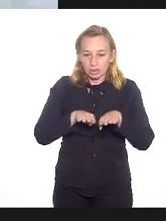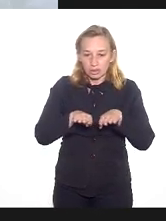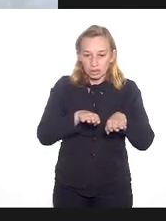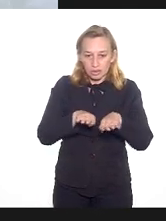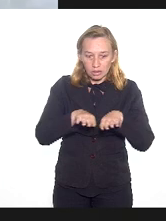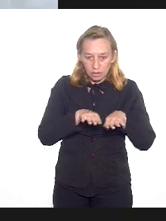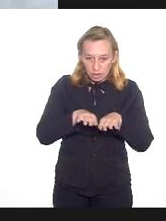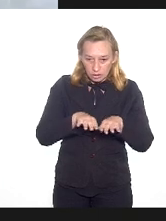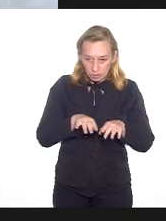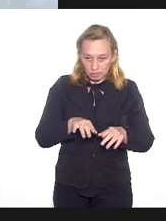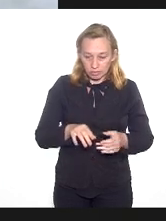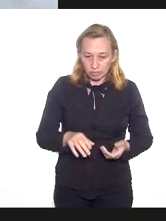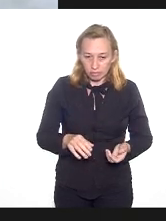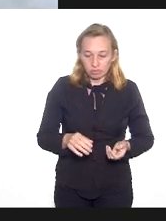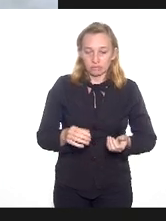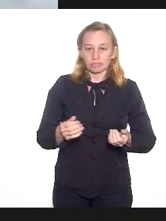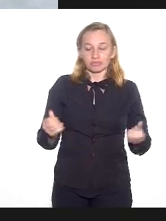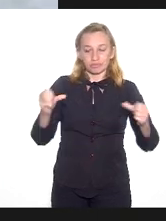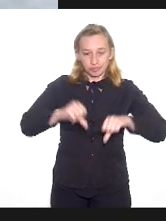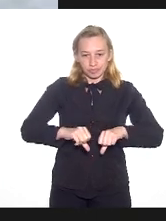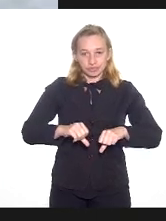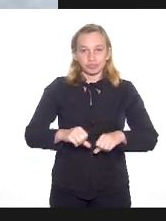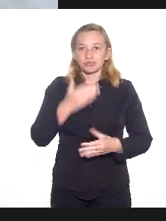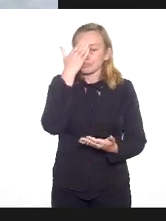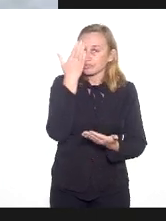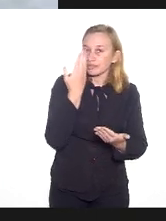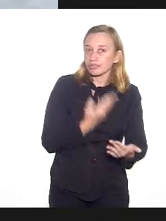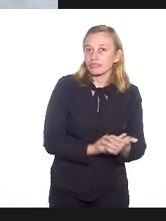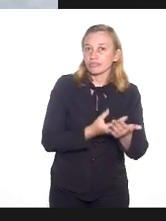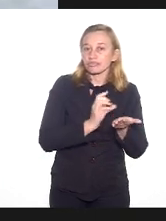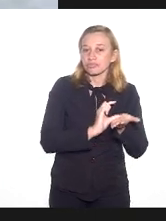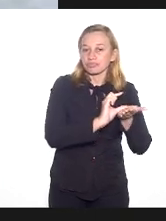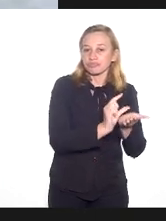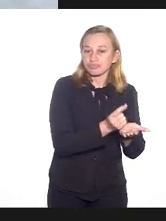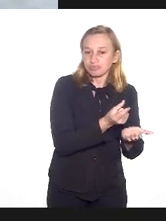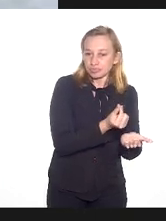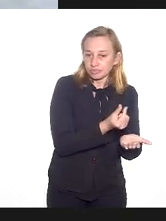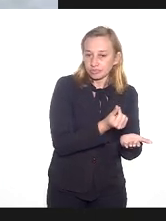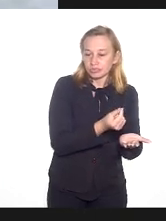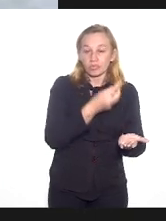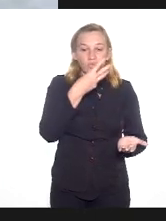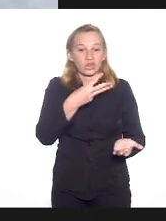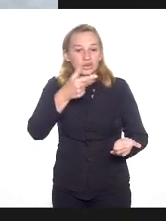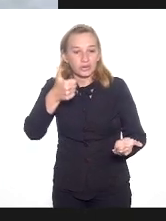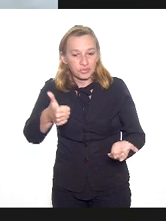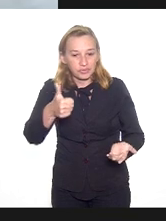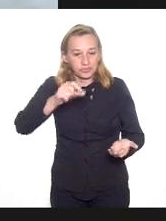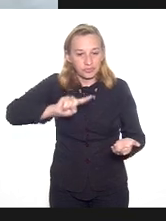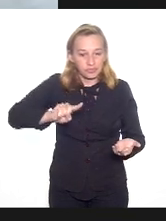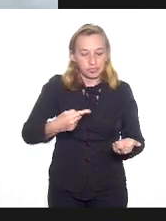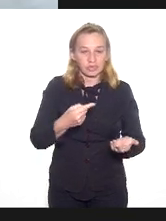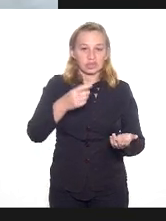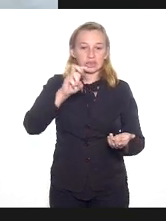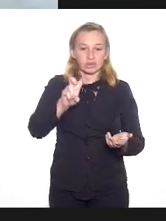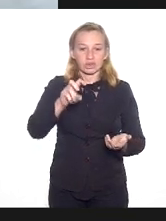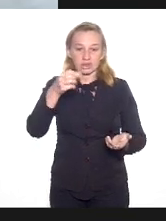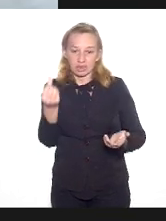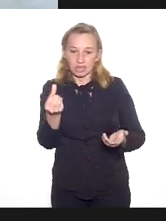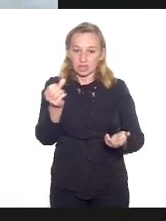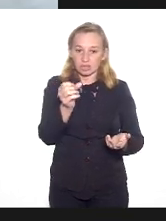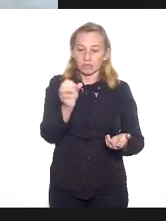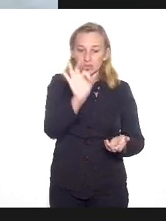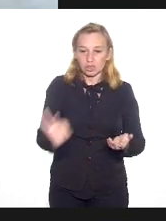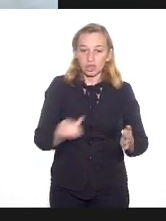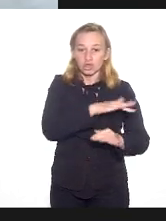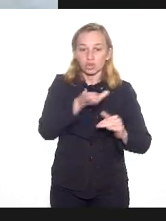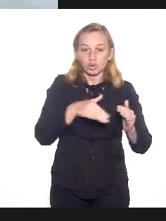orçamentário é drástico. Portanto, acreditar que uma despesa que corresponde a 31,56% de todo o